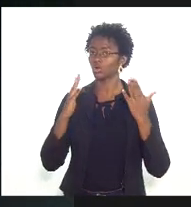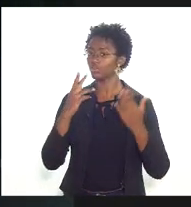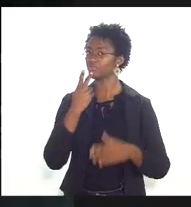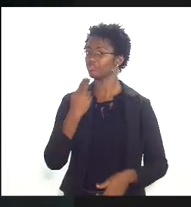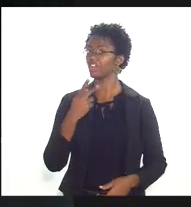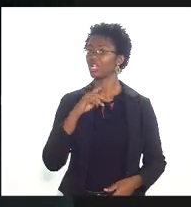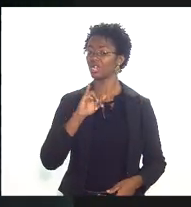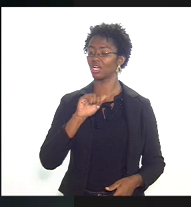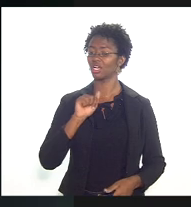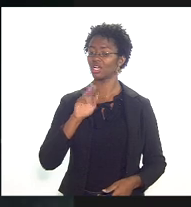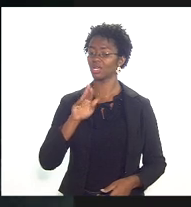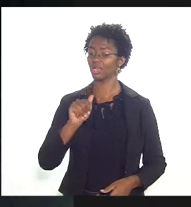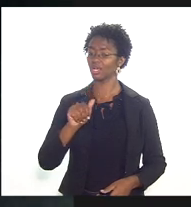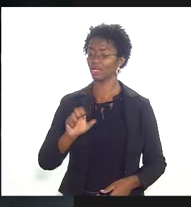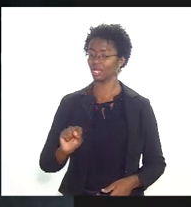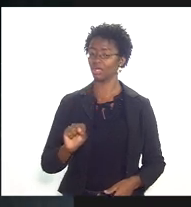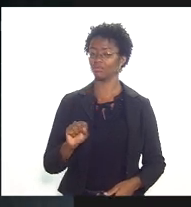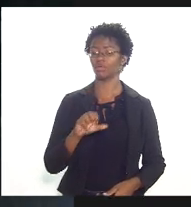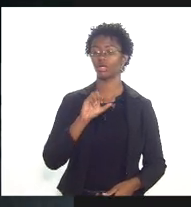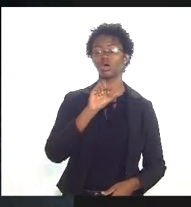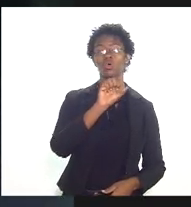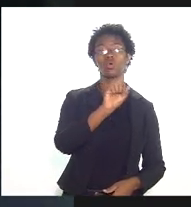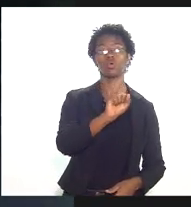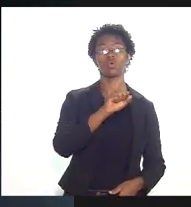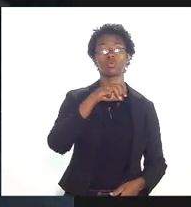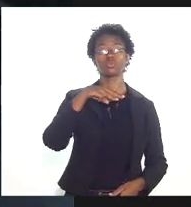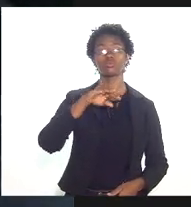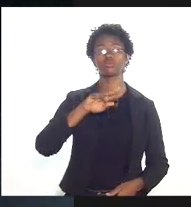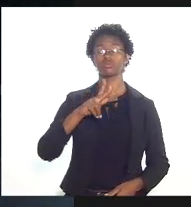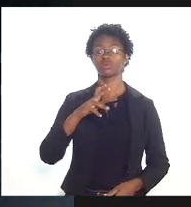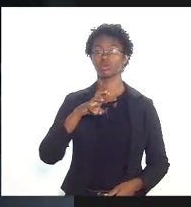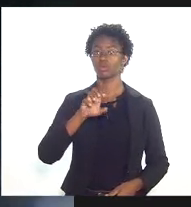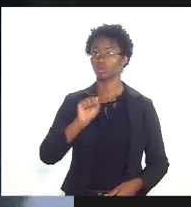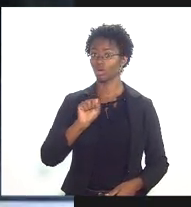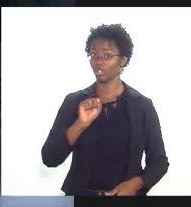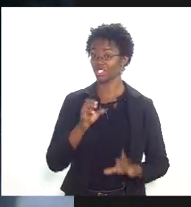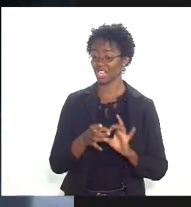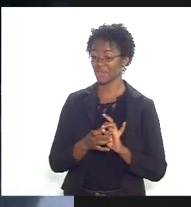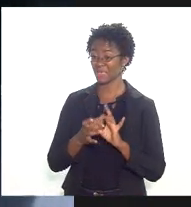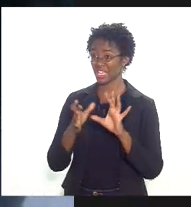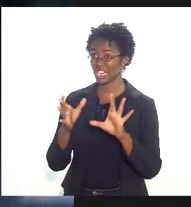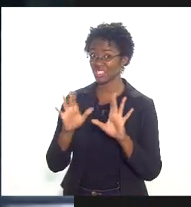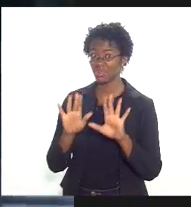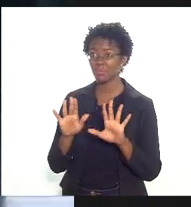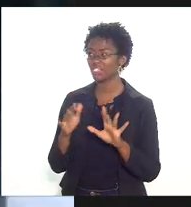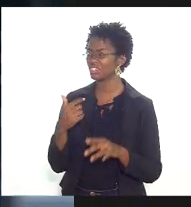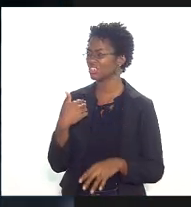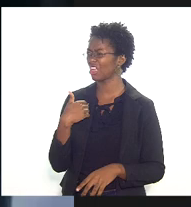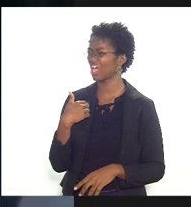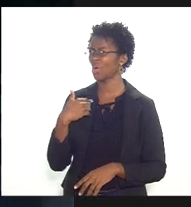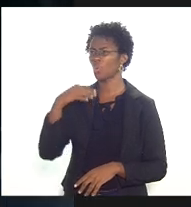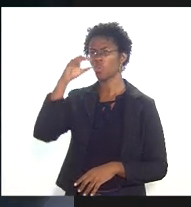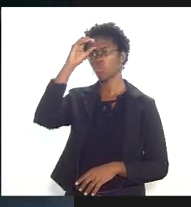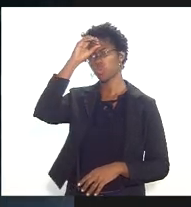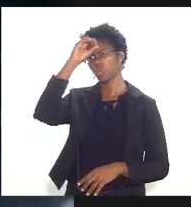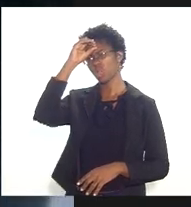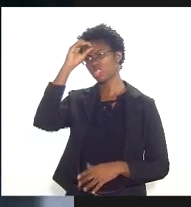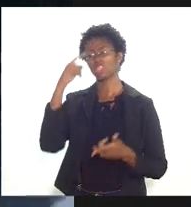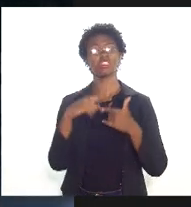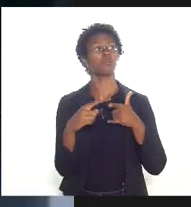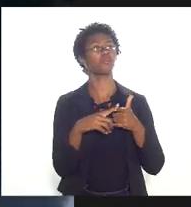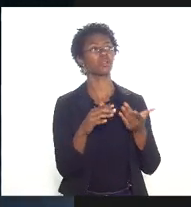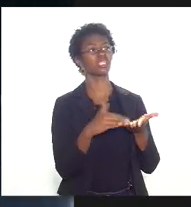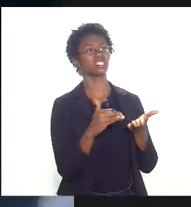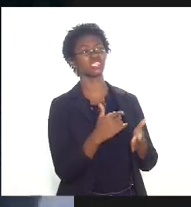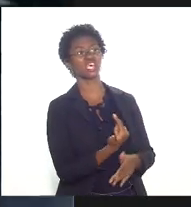iabas né 800 milhões foi liberado palhaço eles queriam ter resposta de uma que você problema do secretário de mar e do